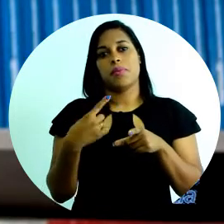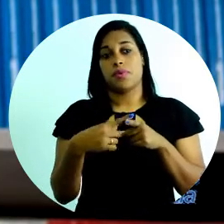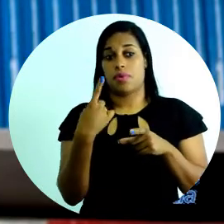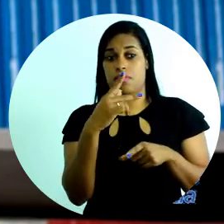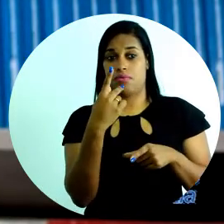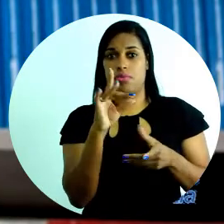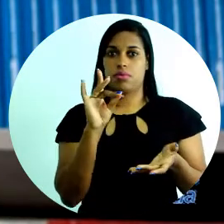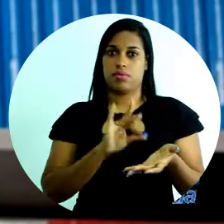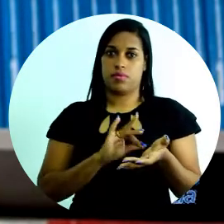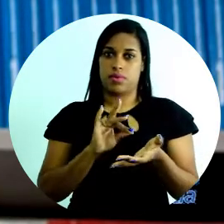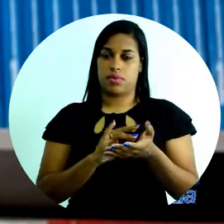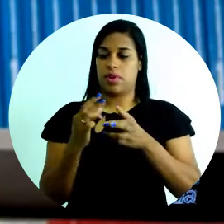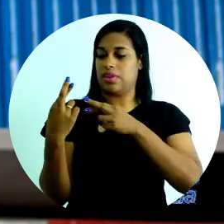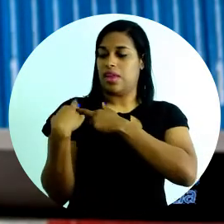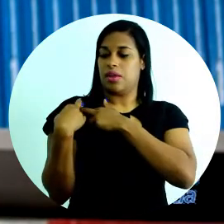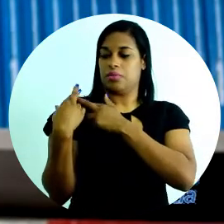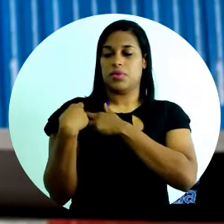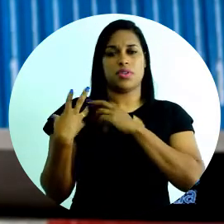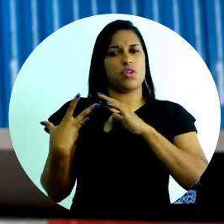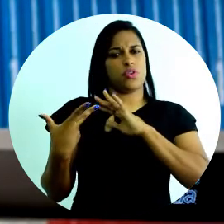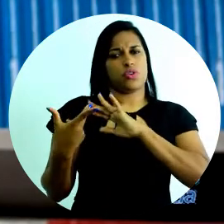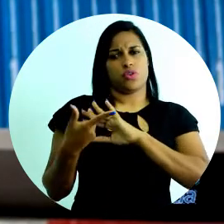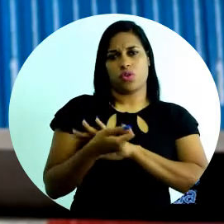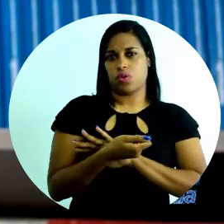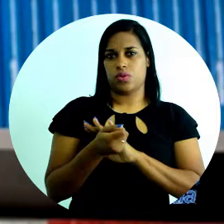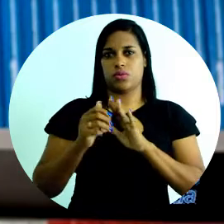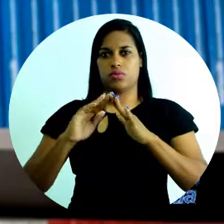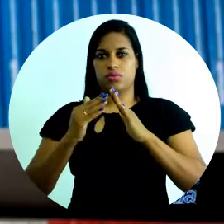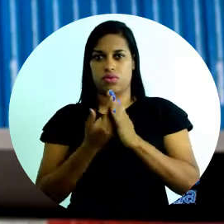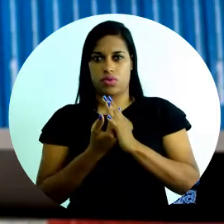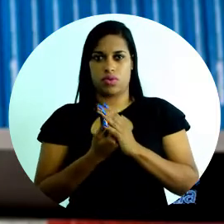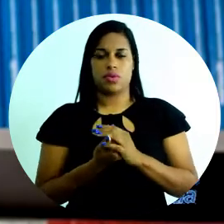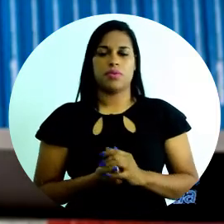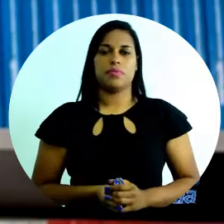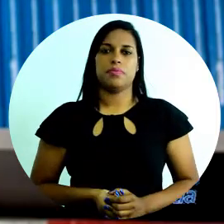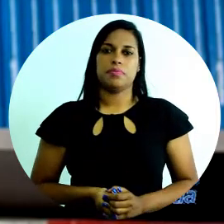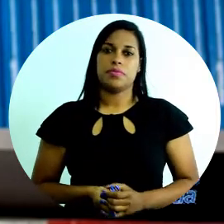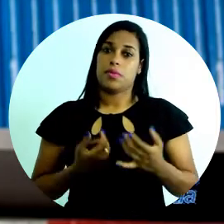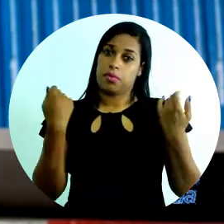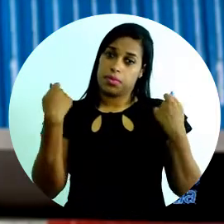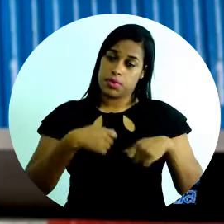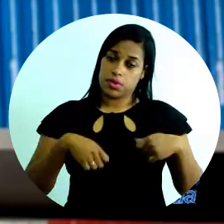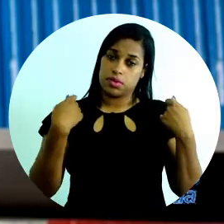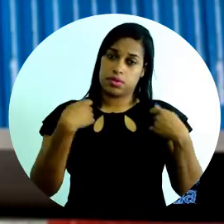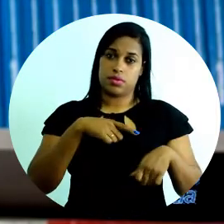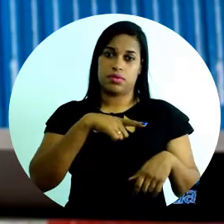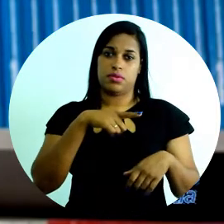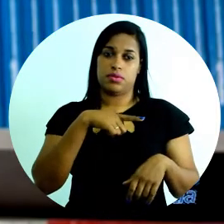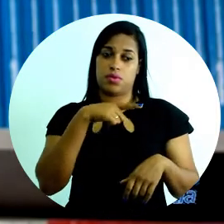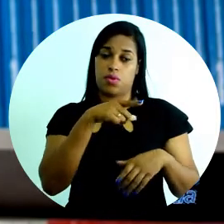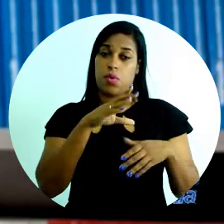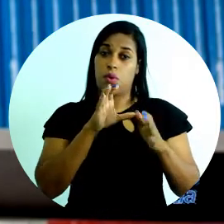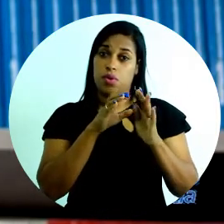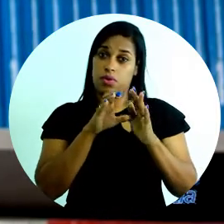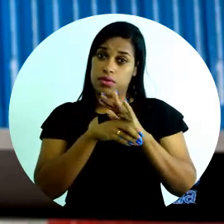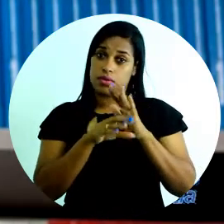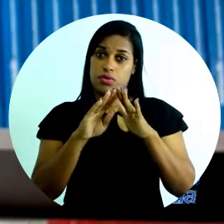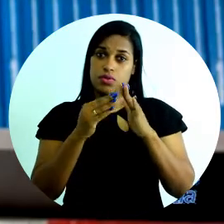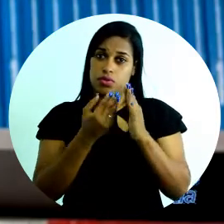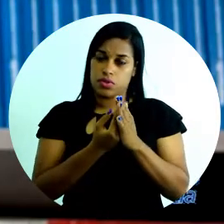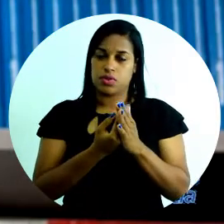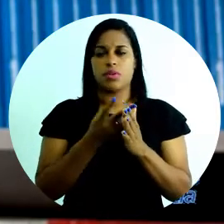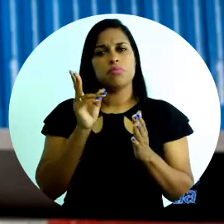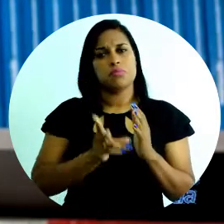é ali onde de fato está a representação de todos os segmentos do universo escolar. Então, precisamos ter o Conselho